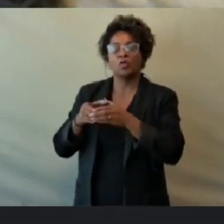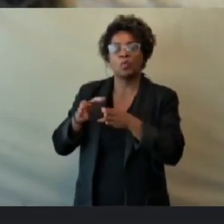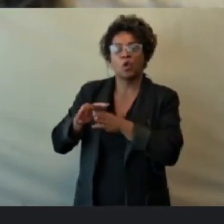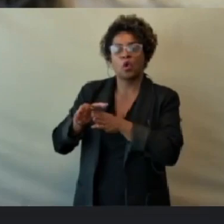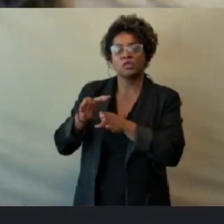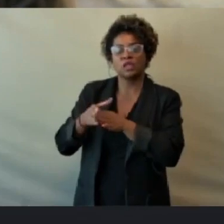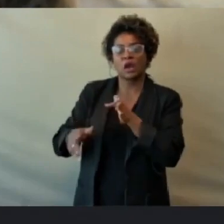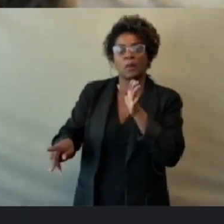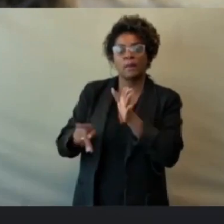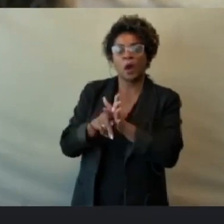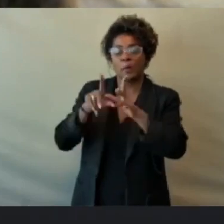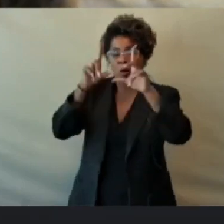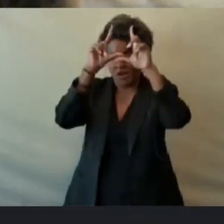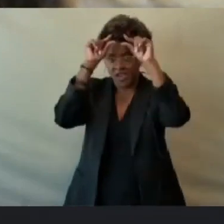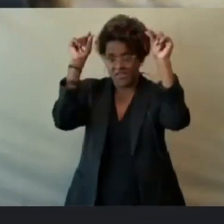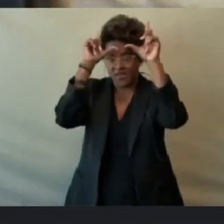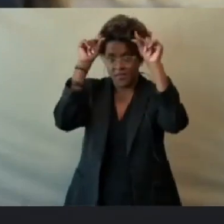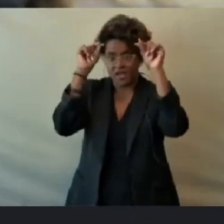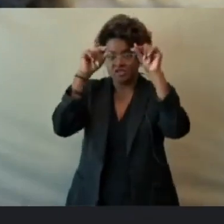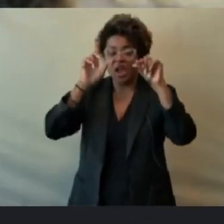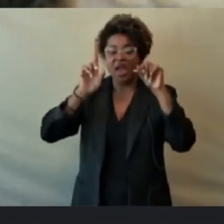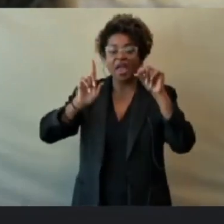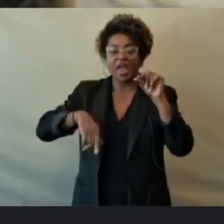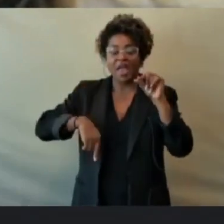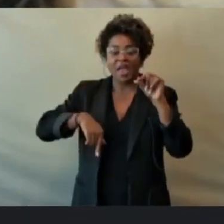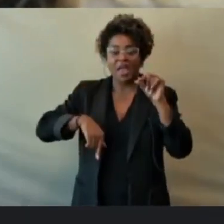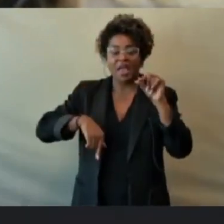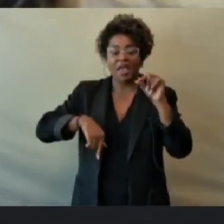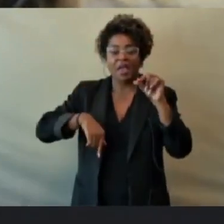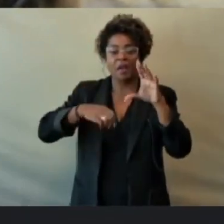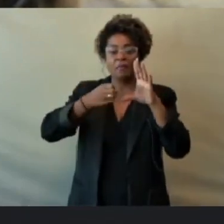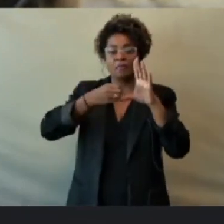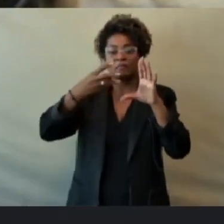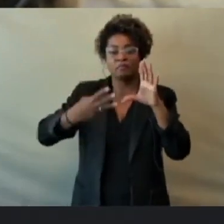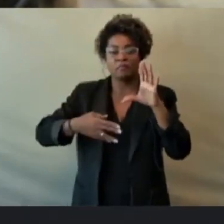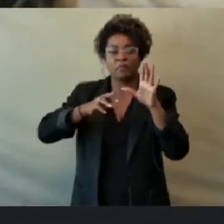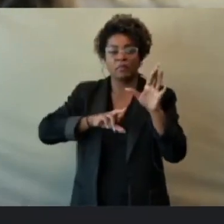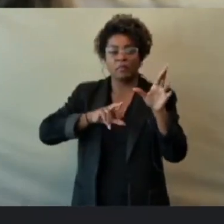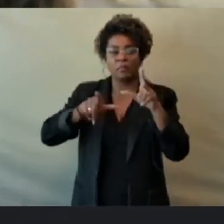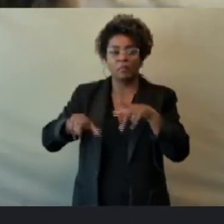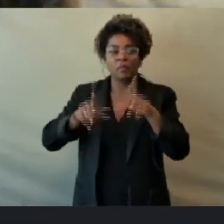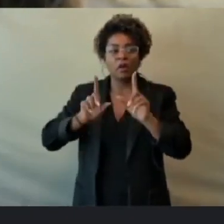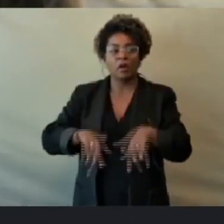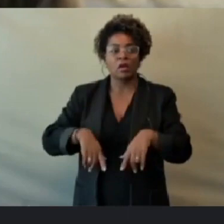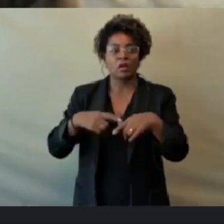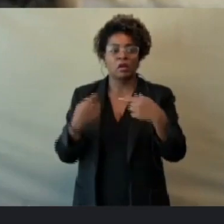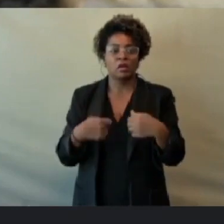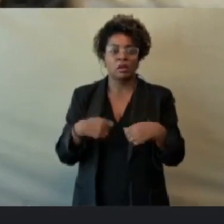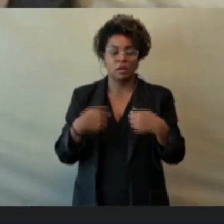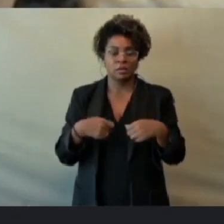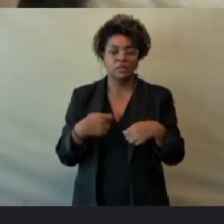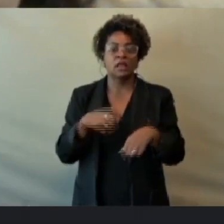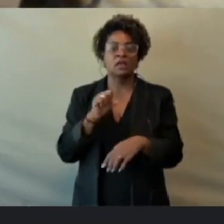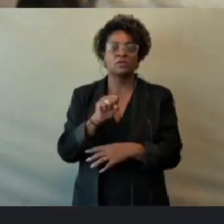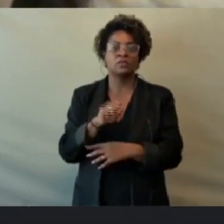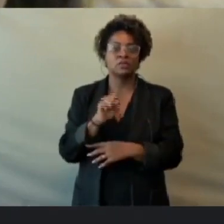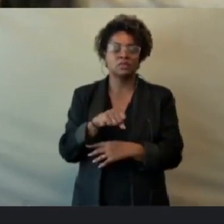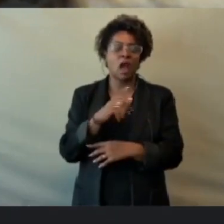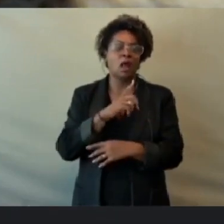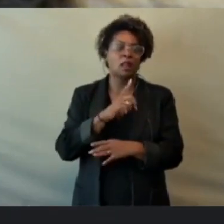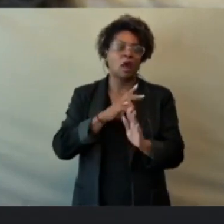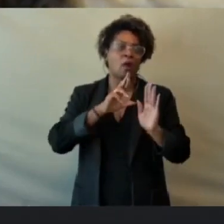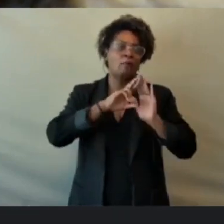a Carla reforçou é necessário sim que tenha uma regulamentação específica para o